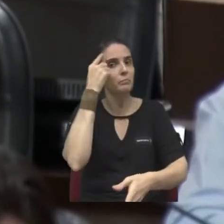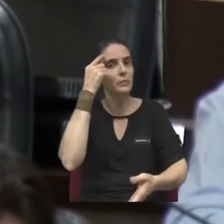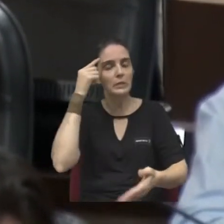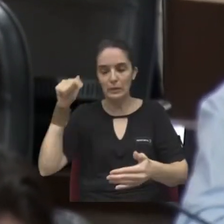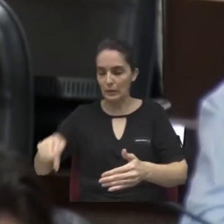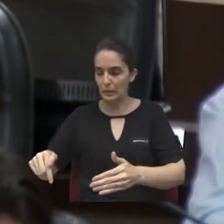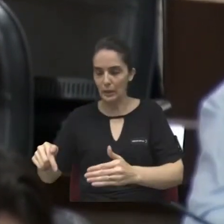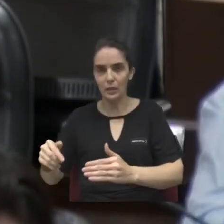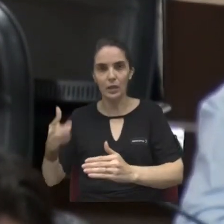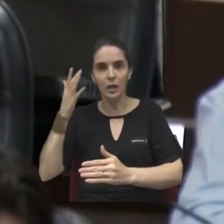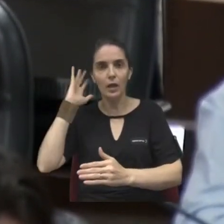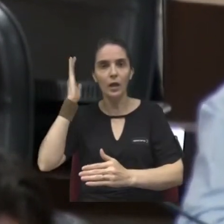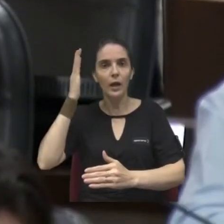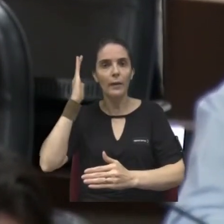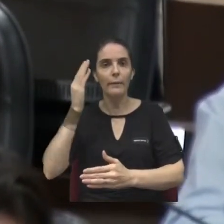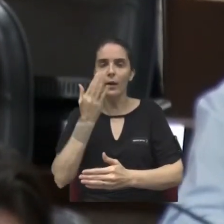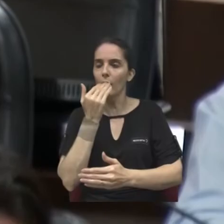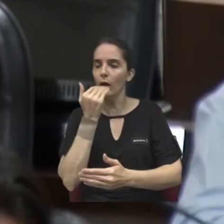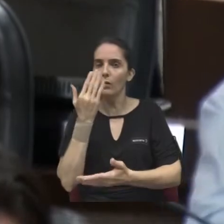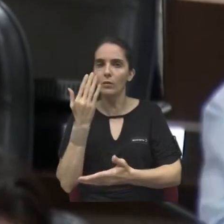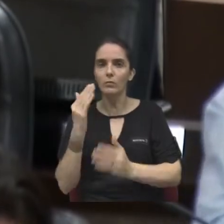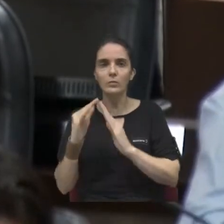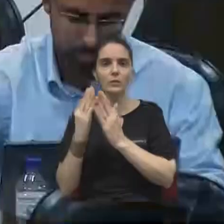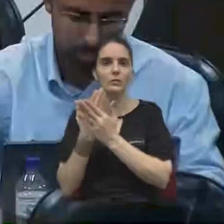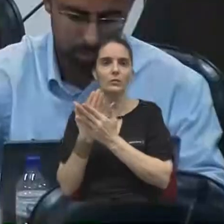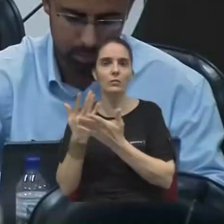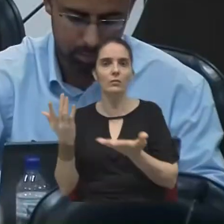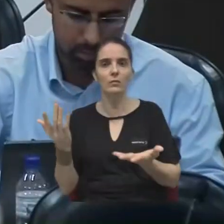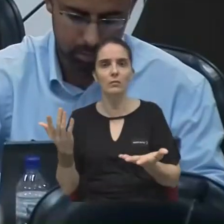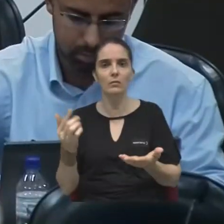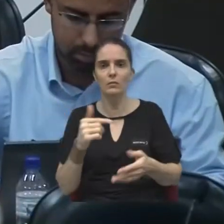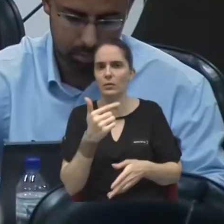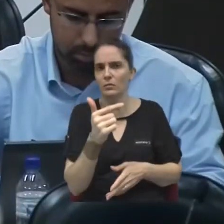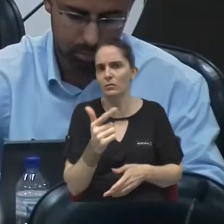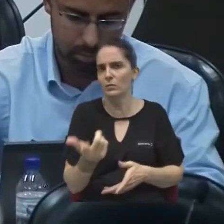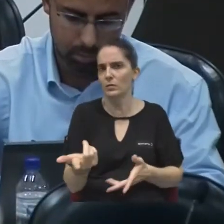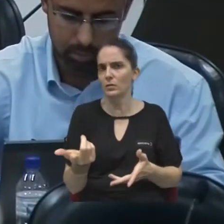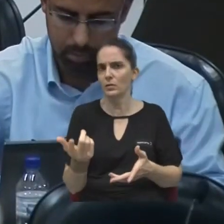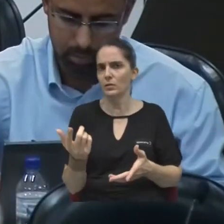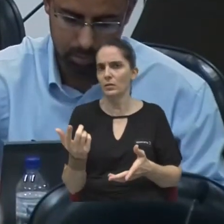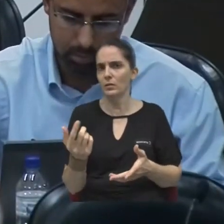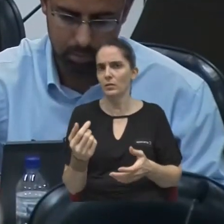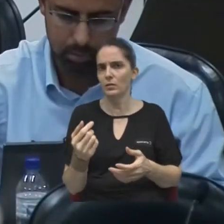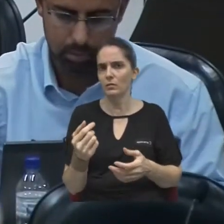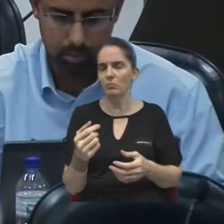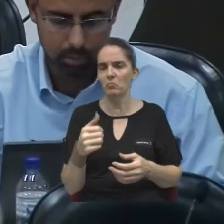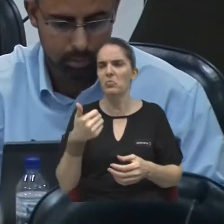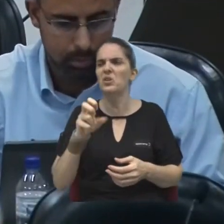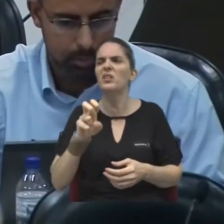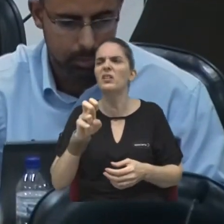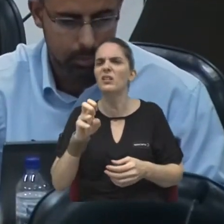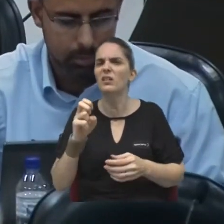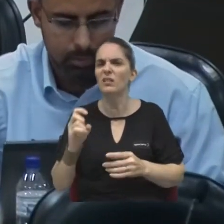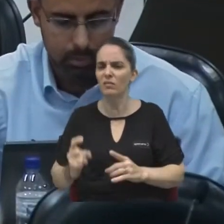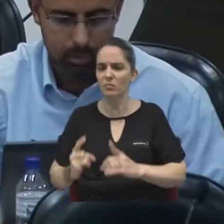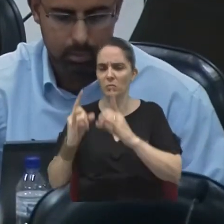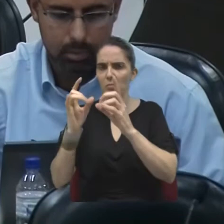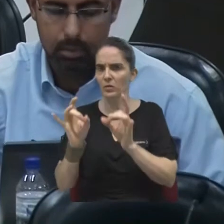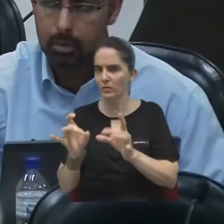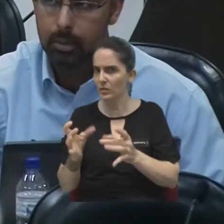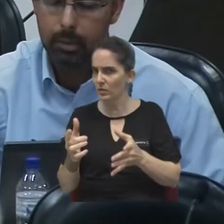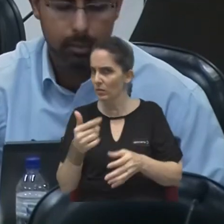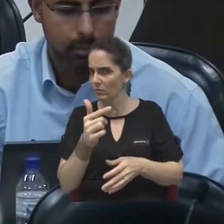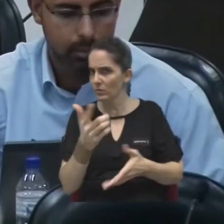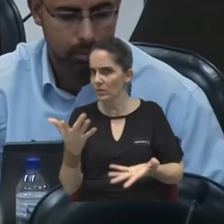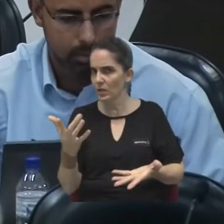Vendeu pôs tantos imóveis para vender, será que não tem nenhum daqueles imóveis, acho que 12 ou 15 imóveis, que dá para colocar isso, Cleiton? Tem que ser ali